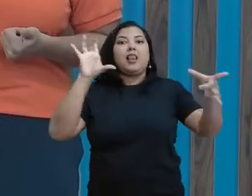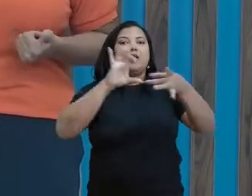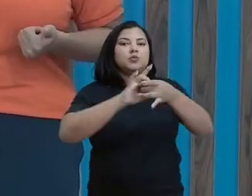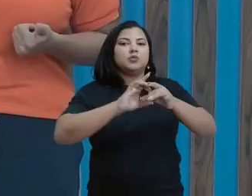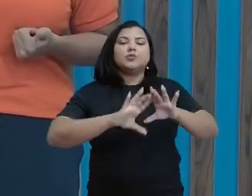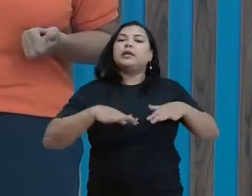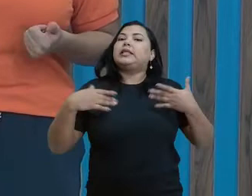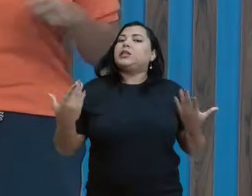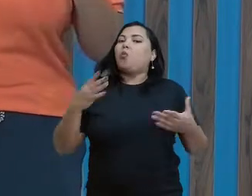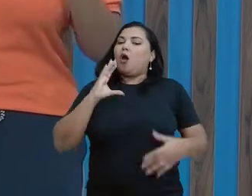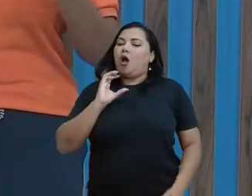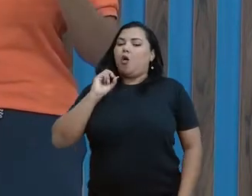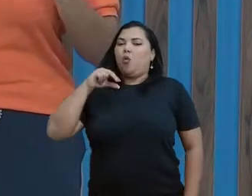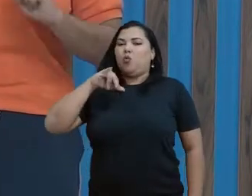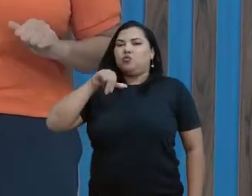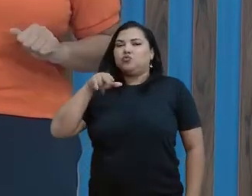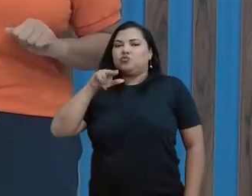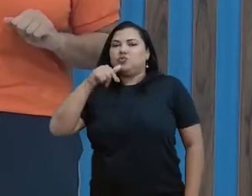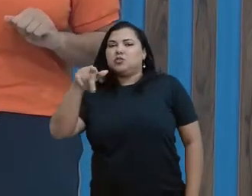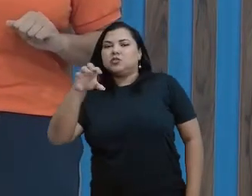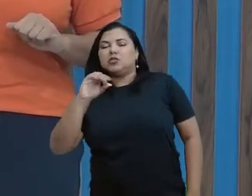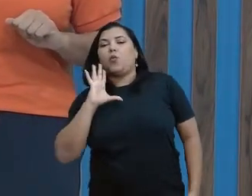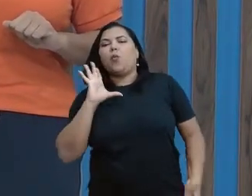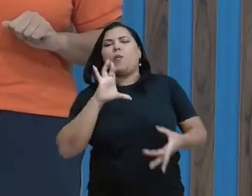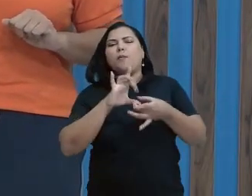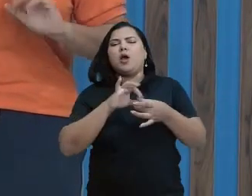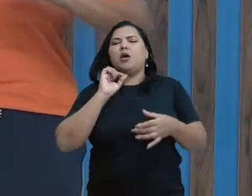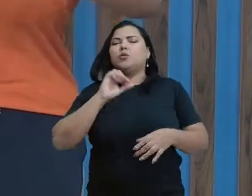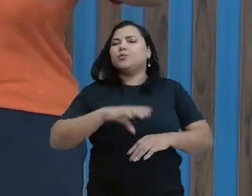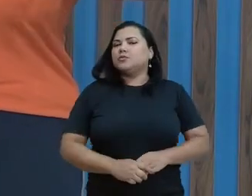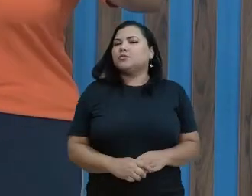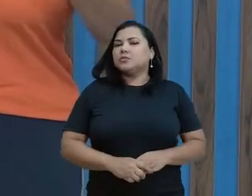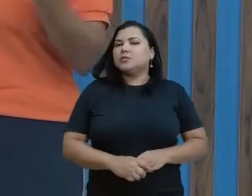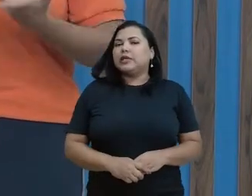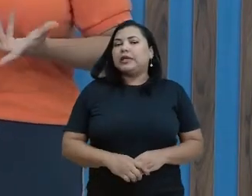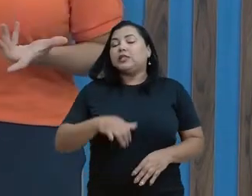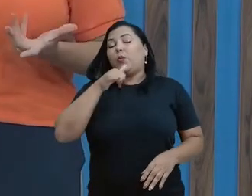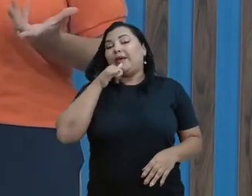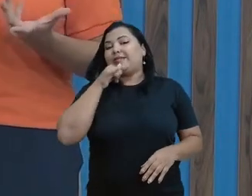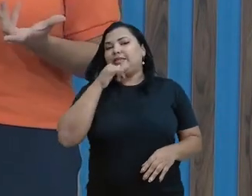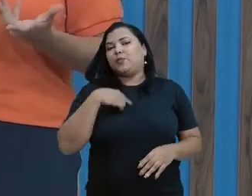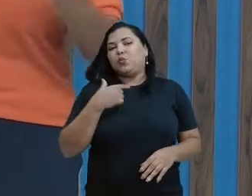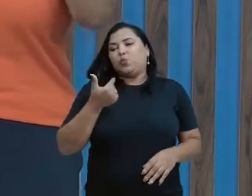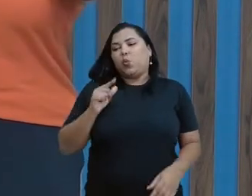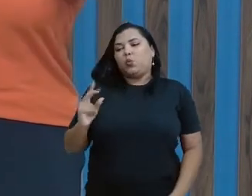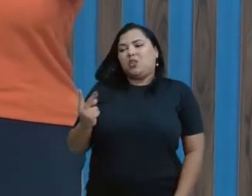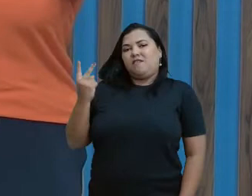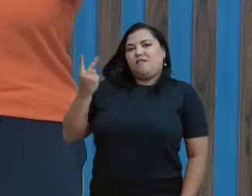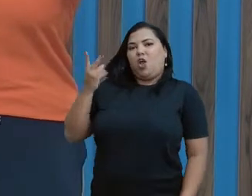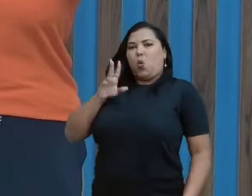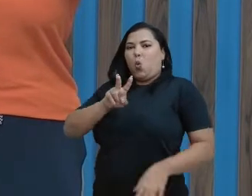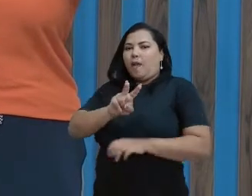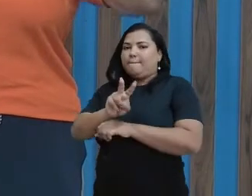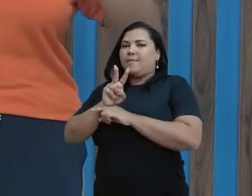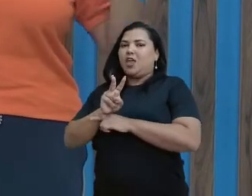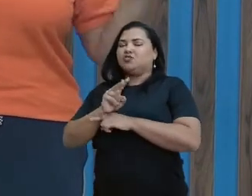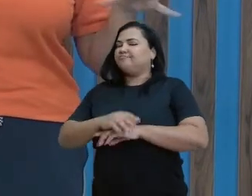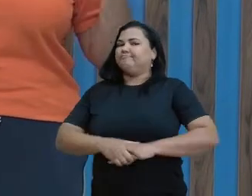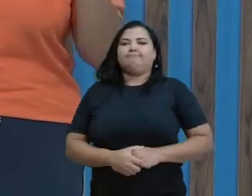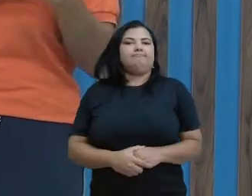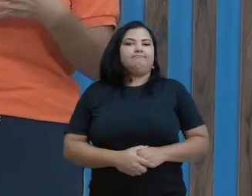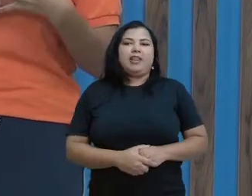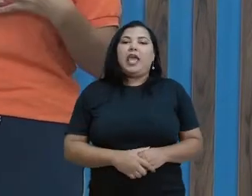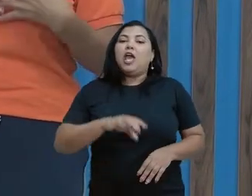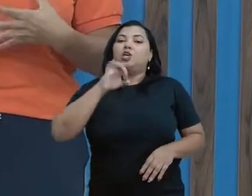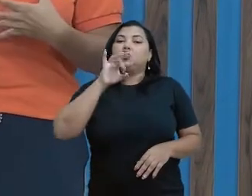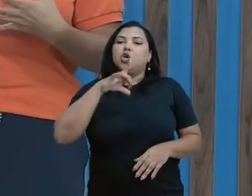que a conjunção integrante, o quê? Ela não empresta um novo valor a essa relação, ela vai